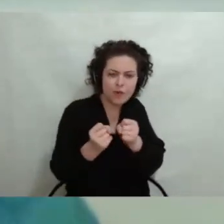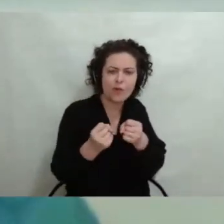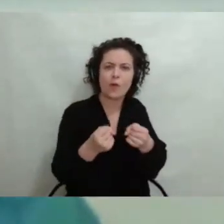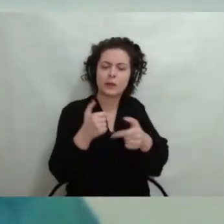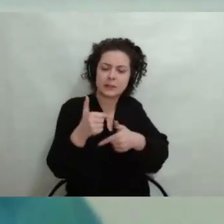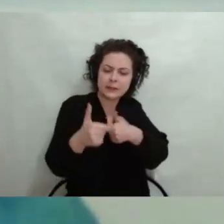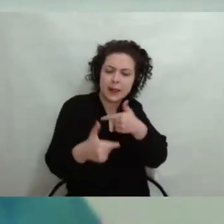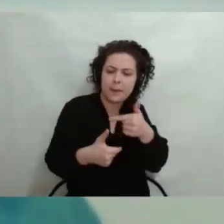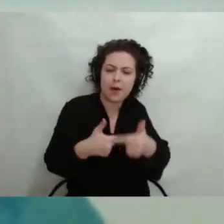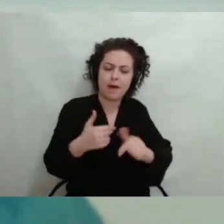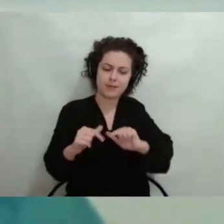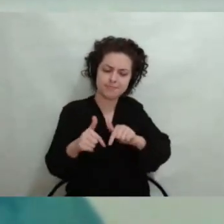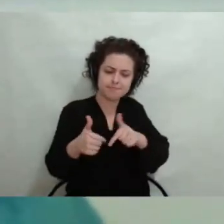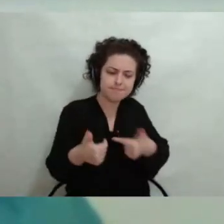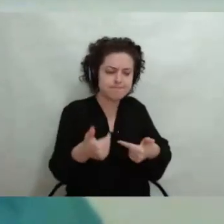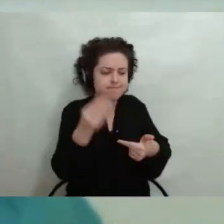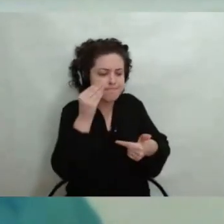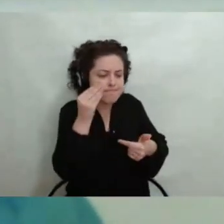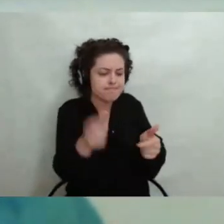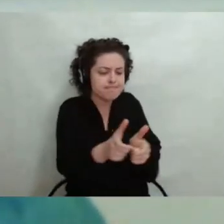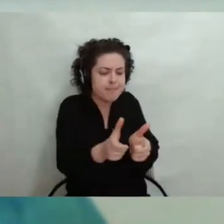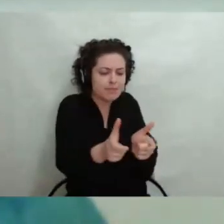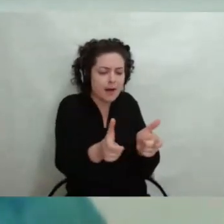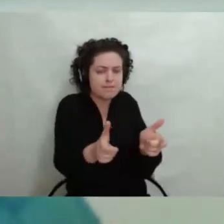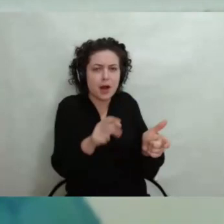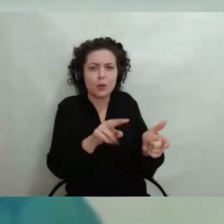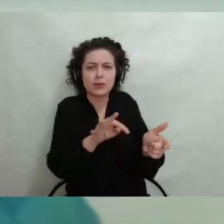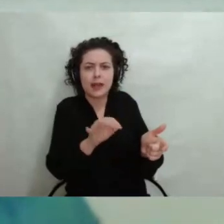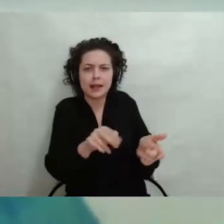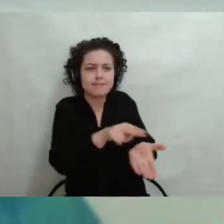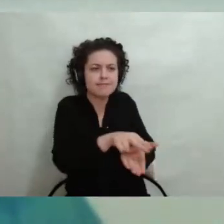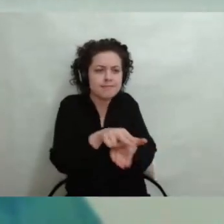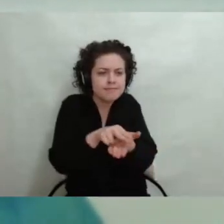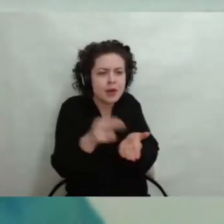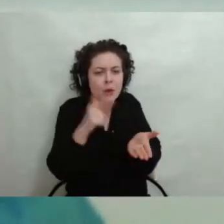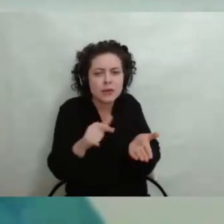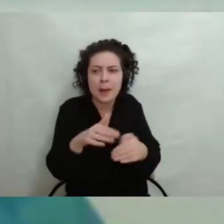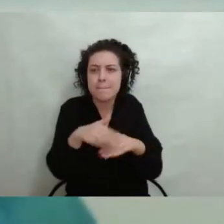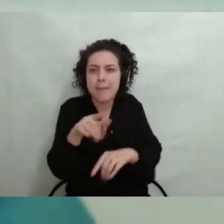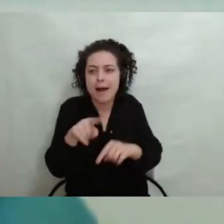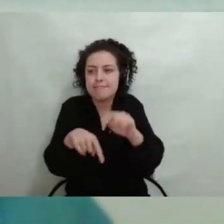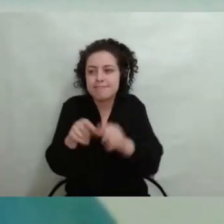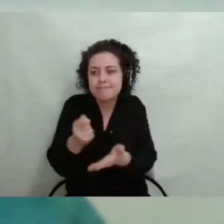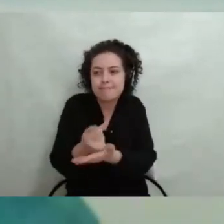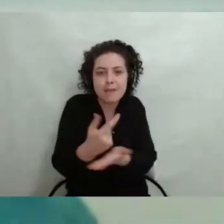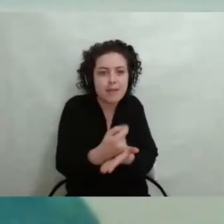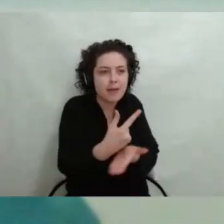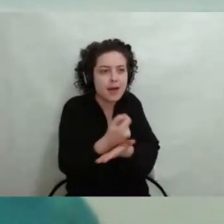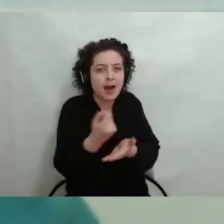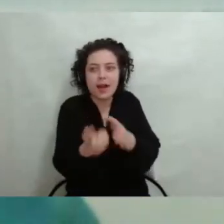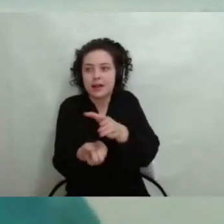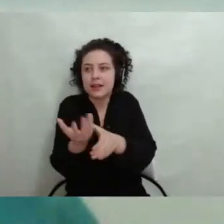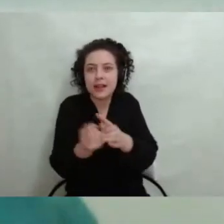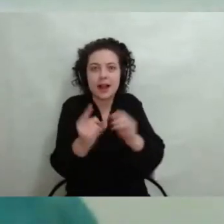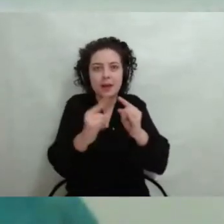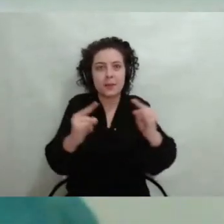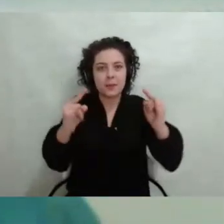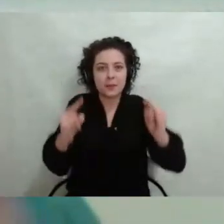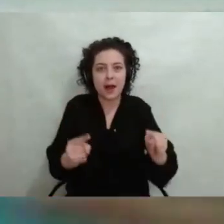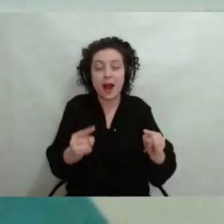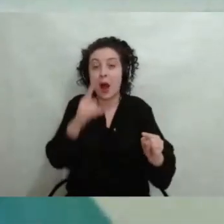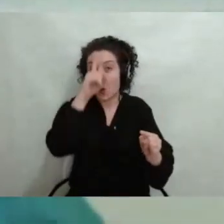buscar ampliar as UTIs, conseguir mais equipamentos, criar hospitais de campanhas